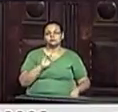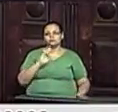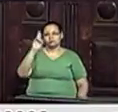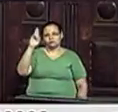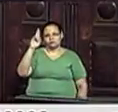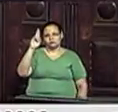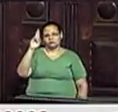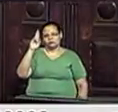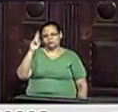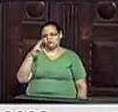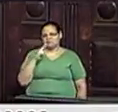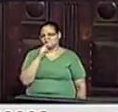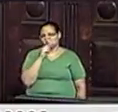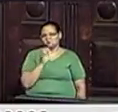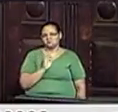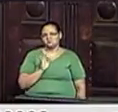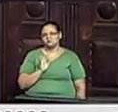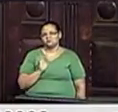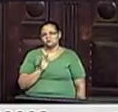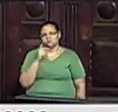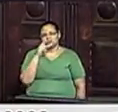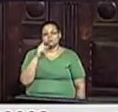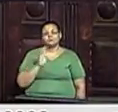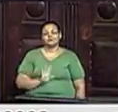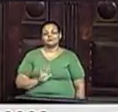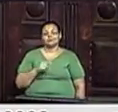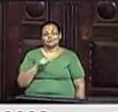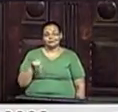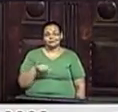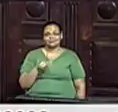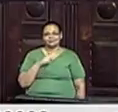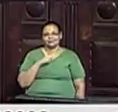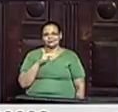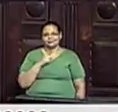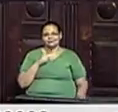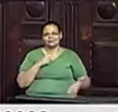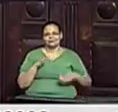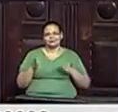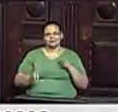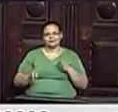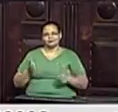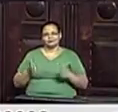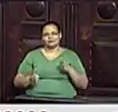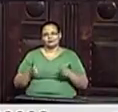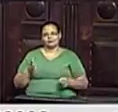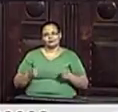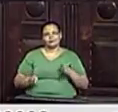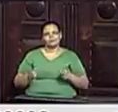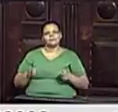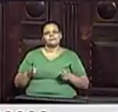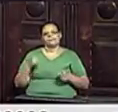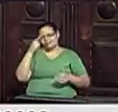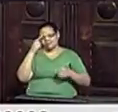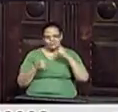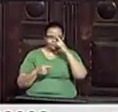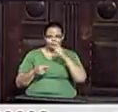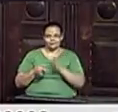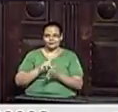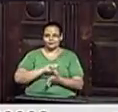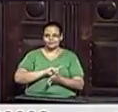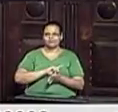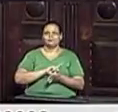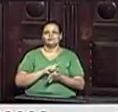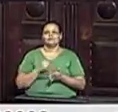da lista. Serão aqueles que têm mandato pré-ordenados